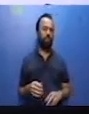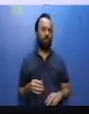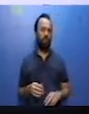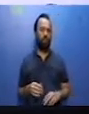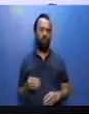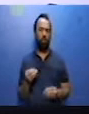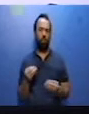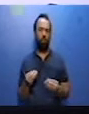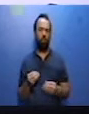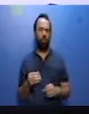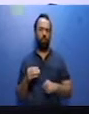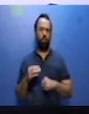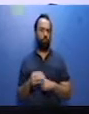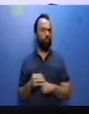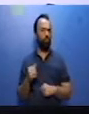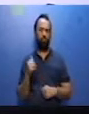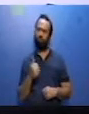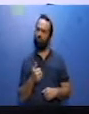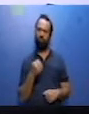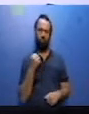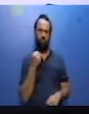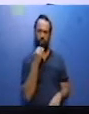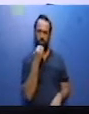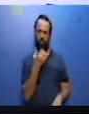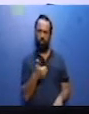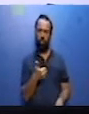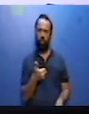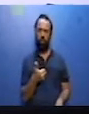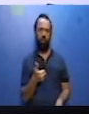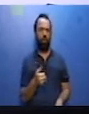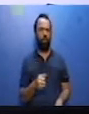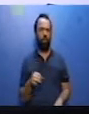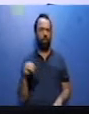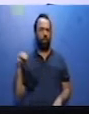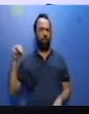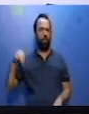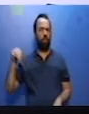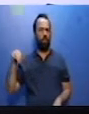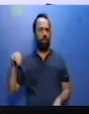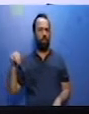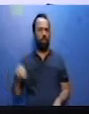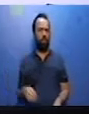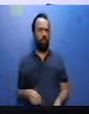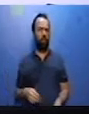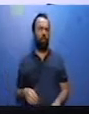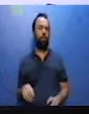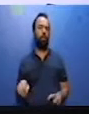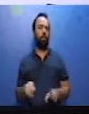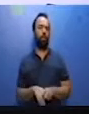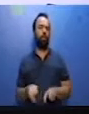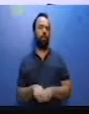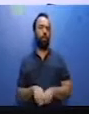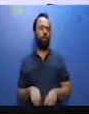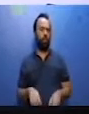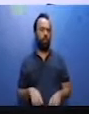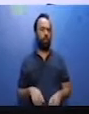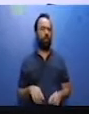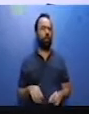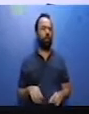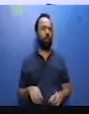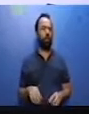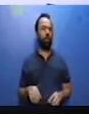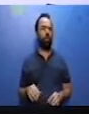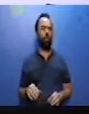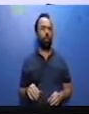matemática geralmente quem tem facilidade de matemática em facilidade linguagem programação então tem